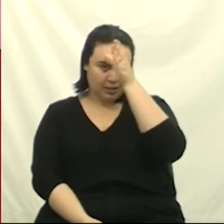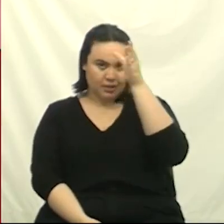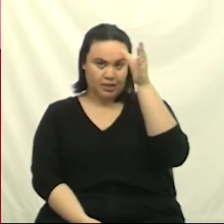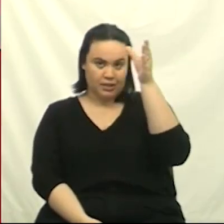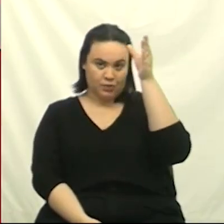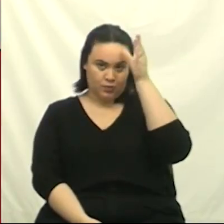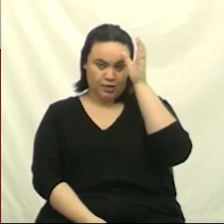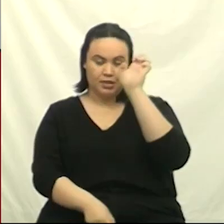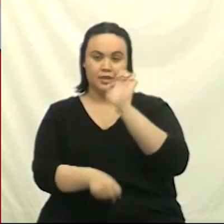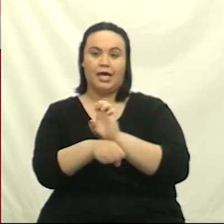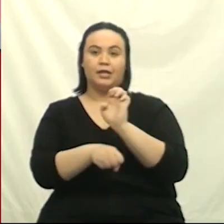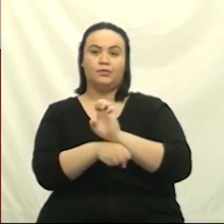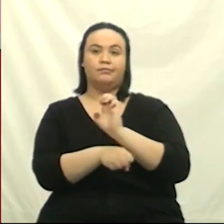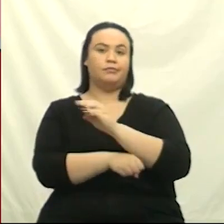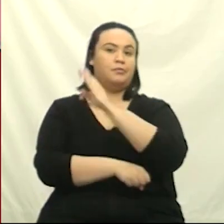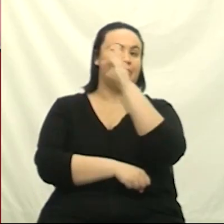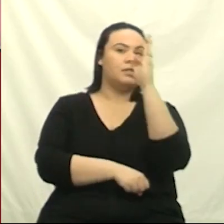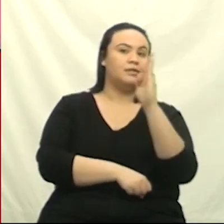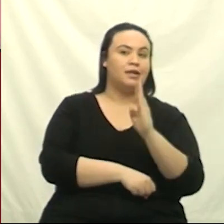estado a nível de Brasil